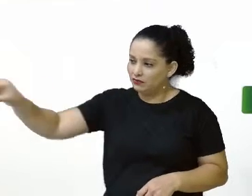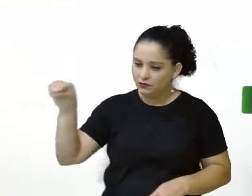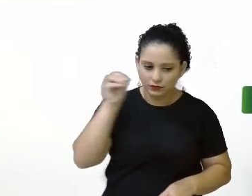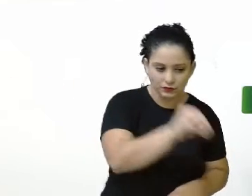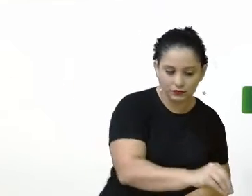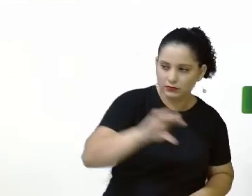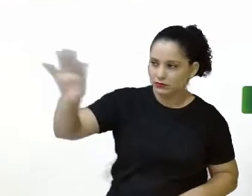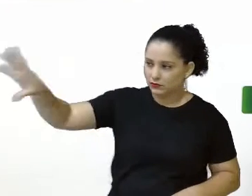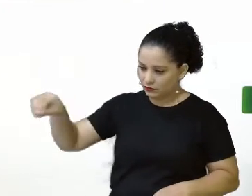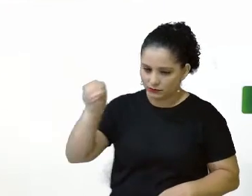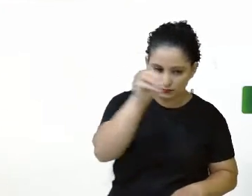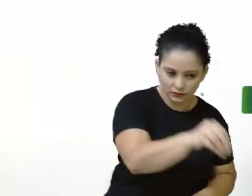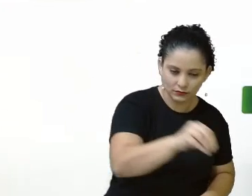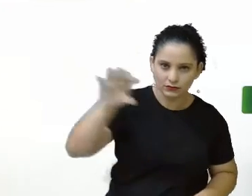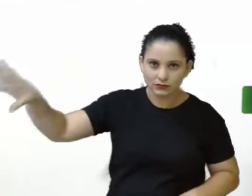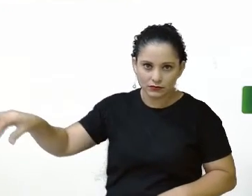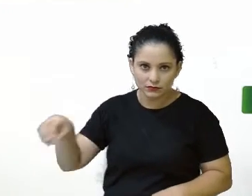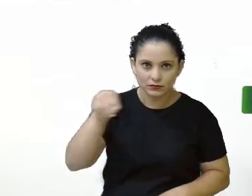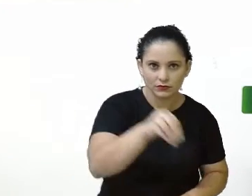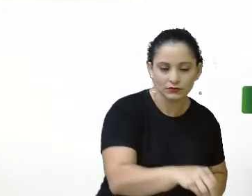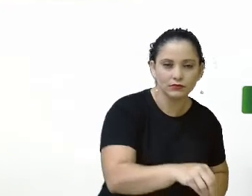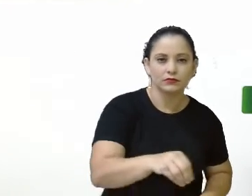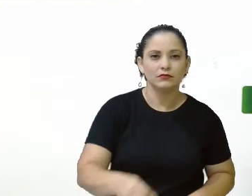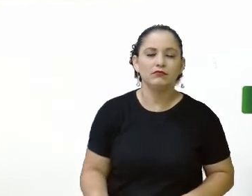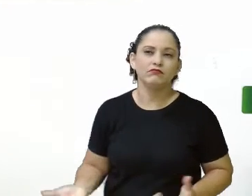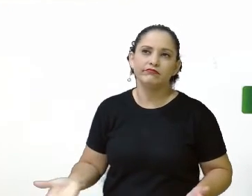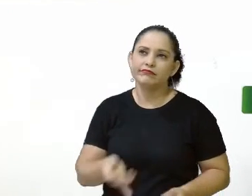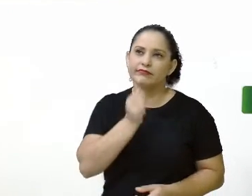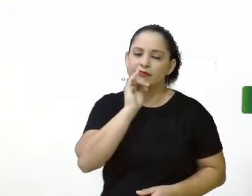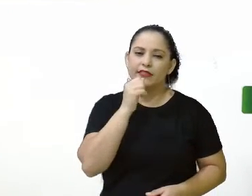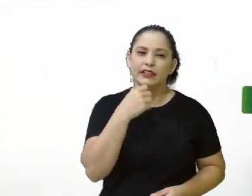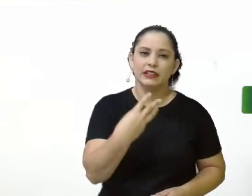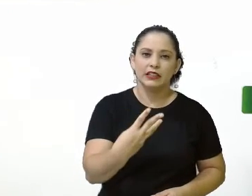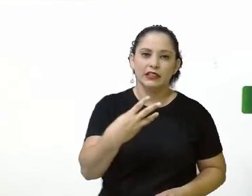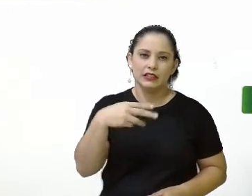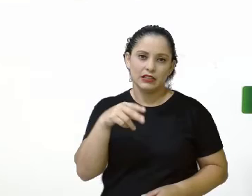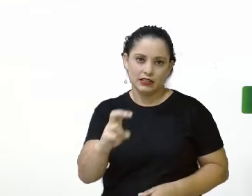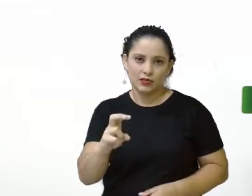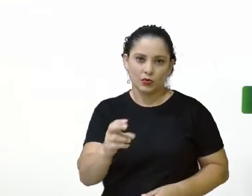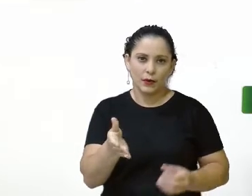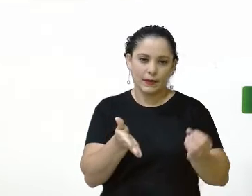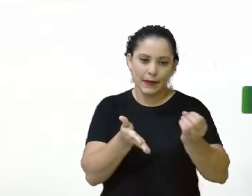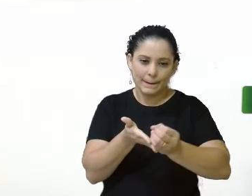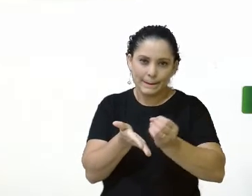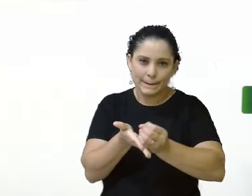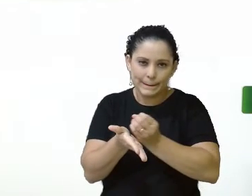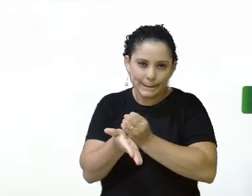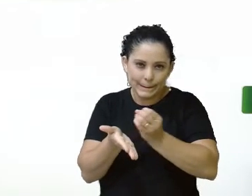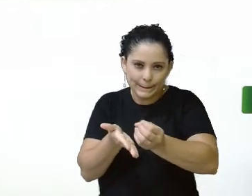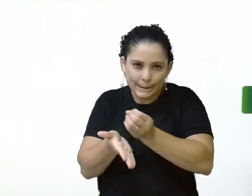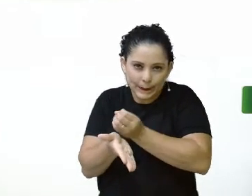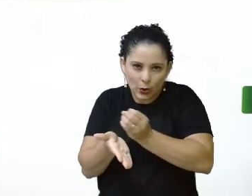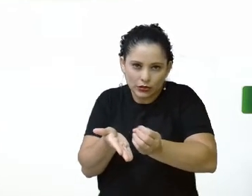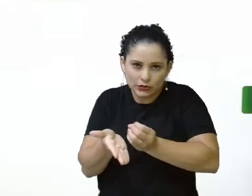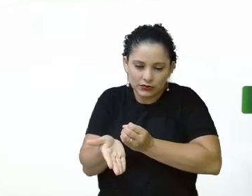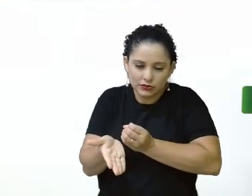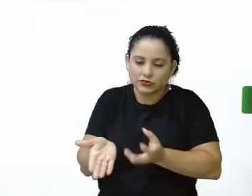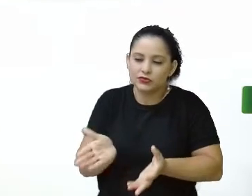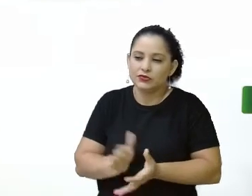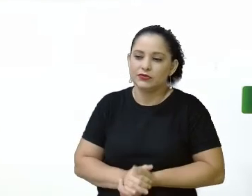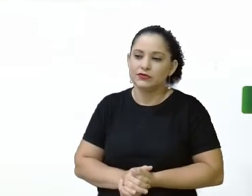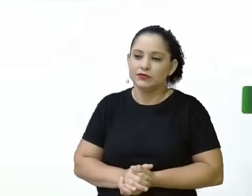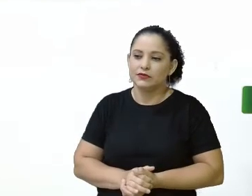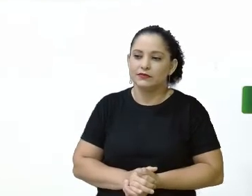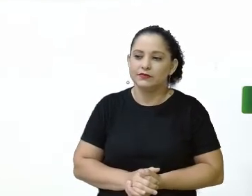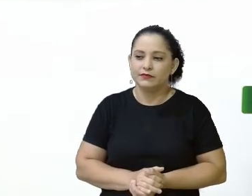você quiser fazer o total, vamos dizer, 35 bolinhas Eu vou fazer aqui na mancala.